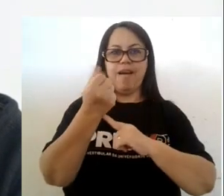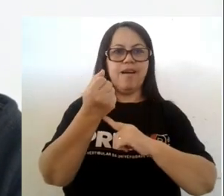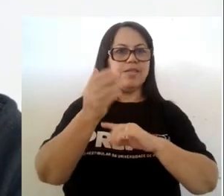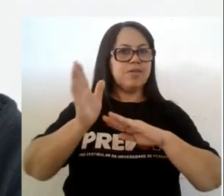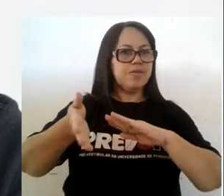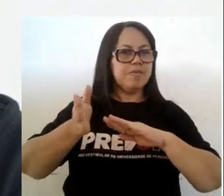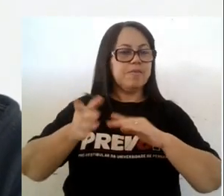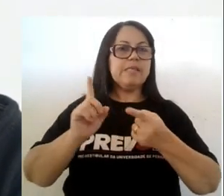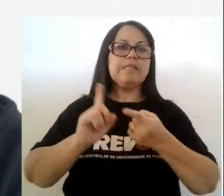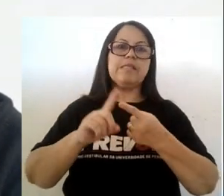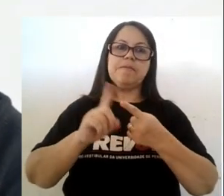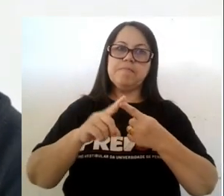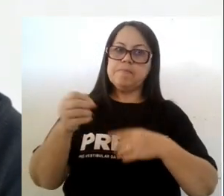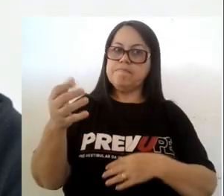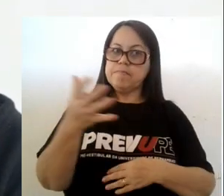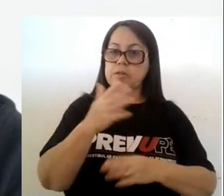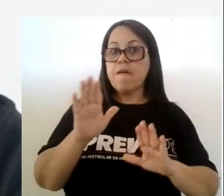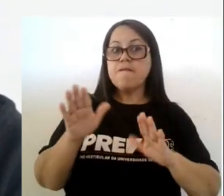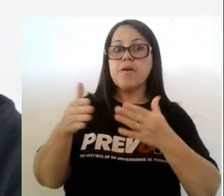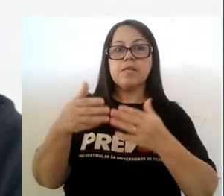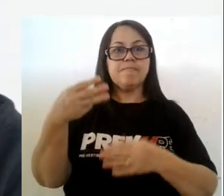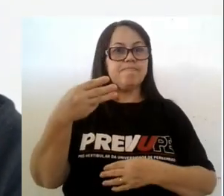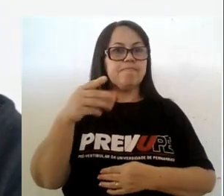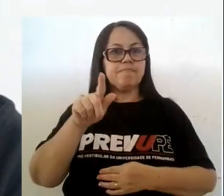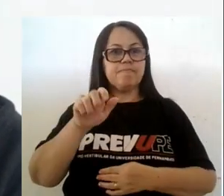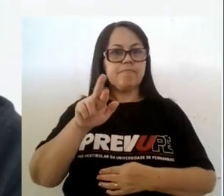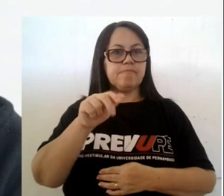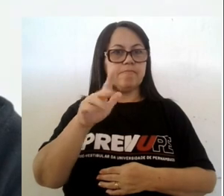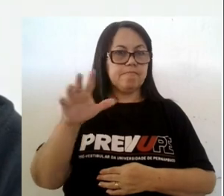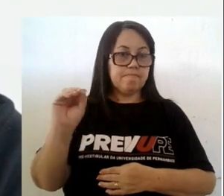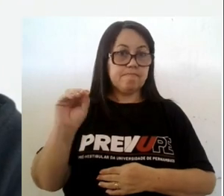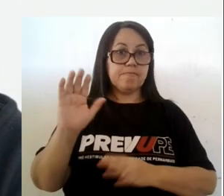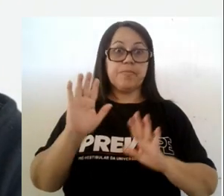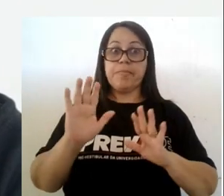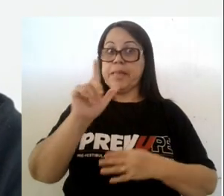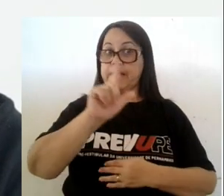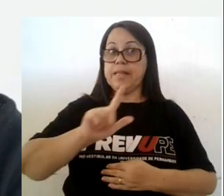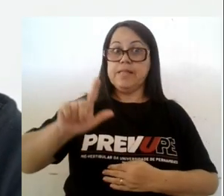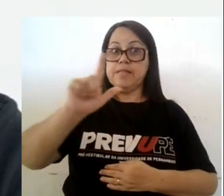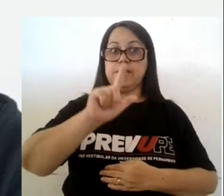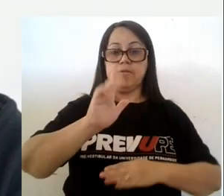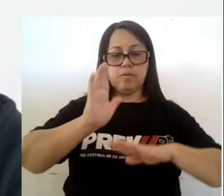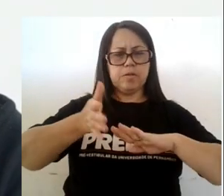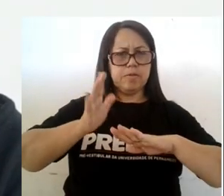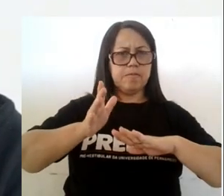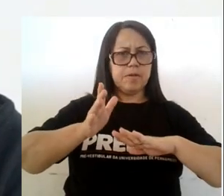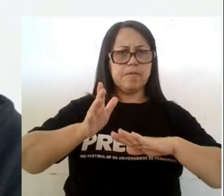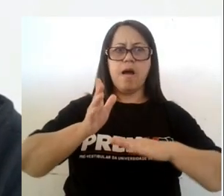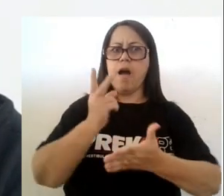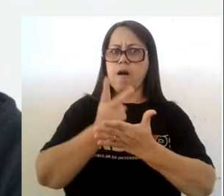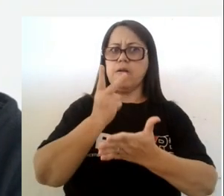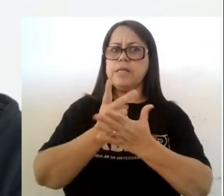contemporânea e Modernismo especialmente focado na terceira geração a literatura contemporânea é o tema mais